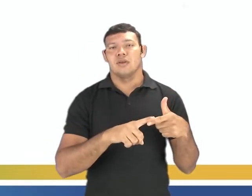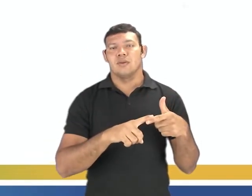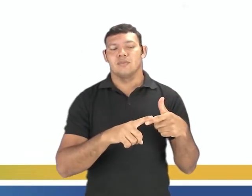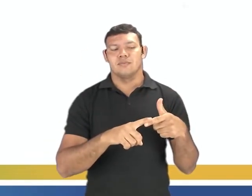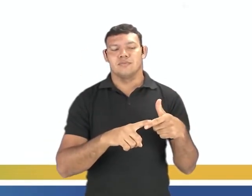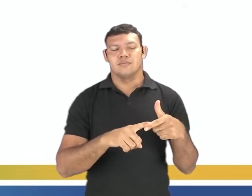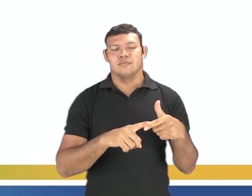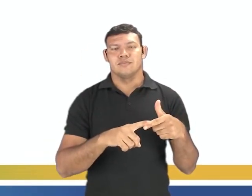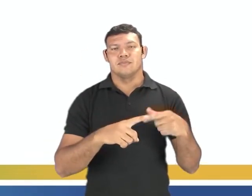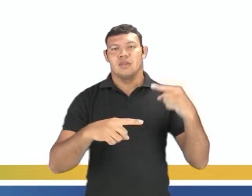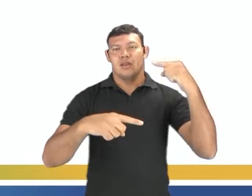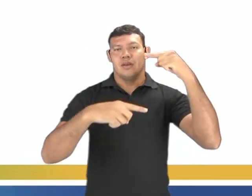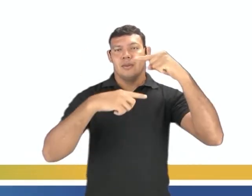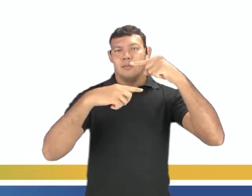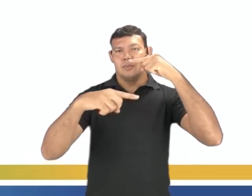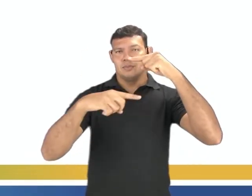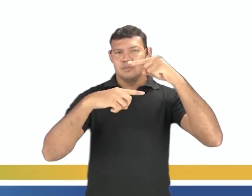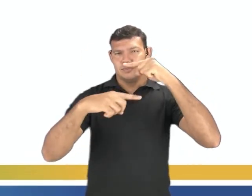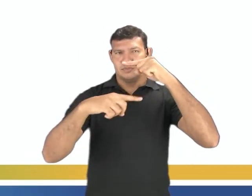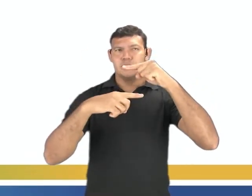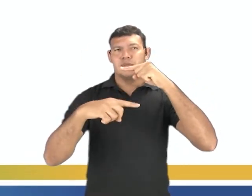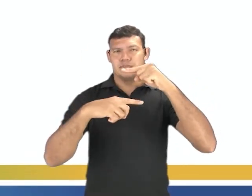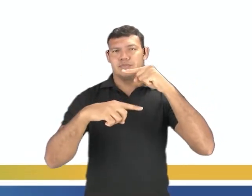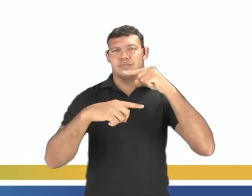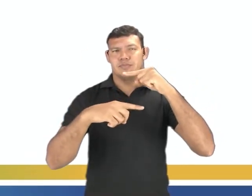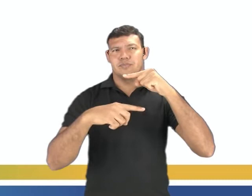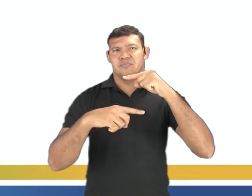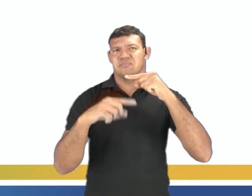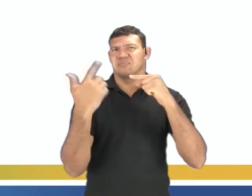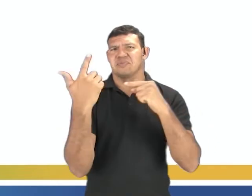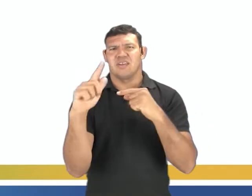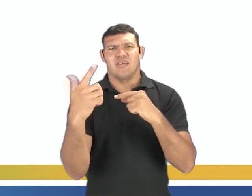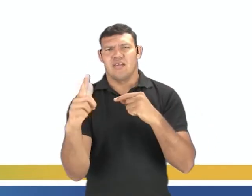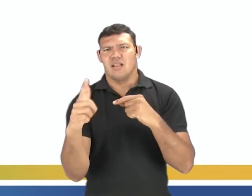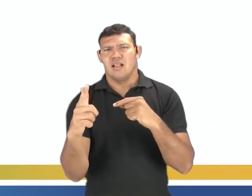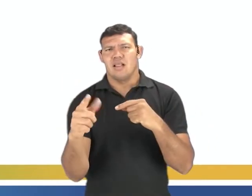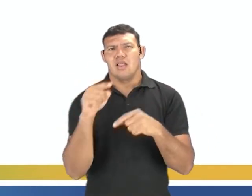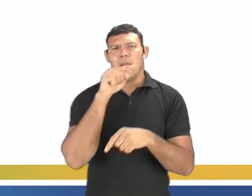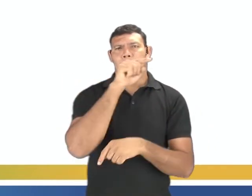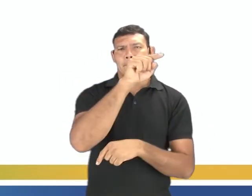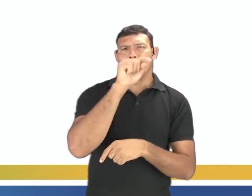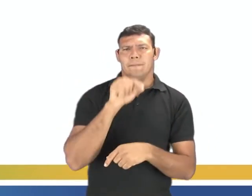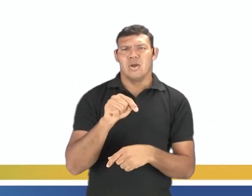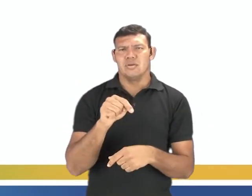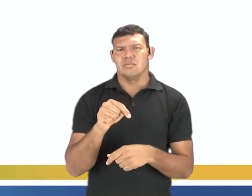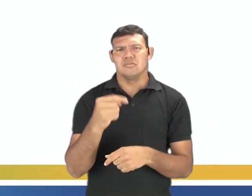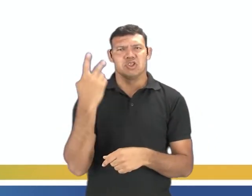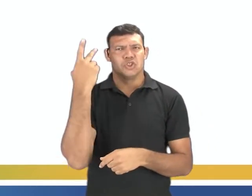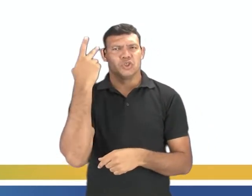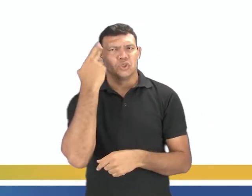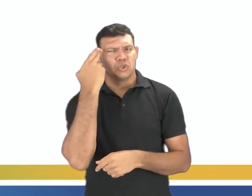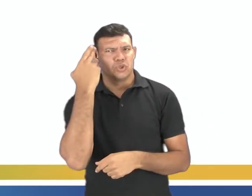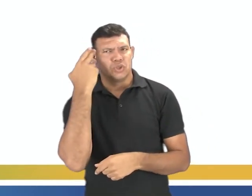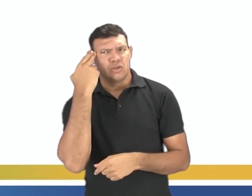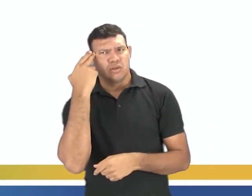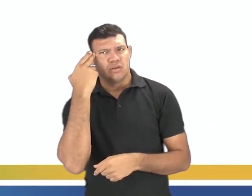se estão contidos no mesmo plano, ou coplanares, e não têm ponto em comum. Então, observe a